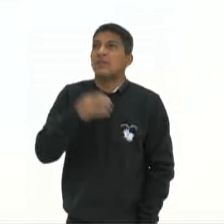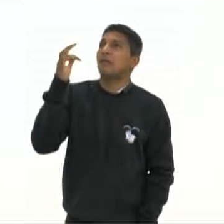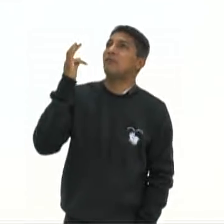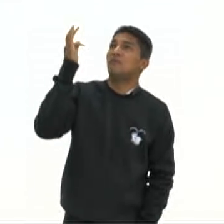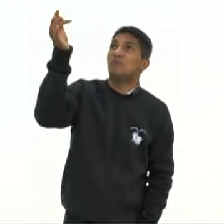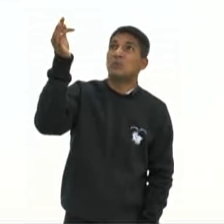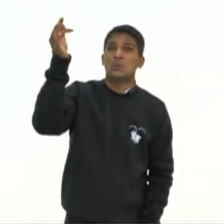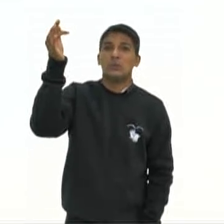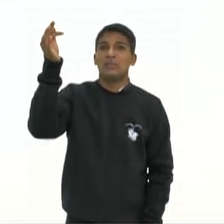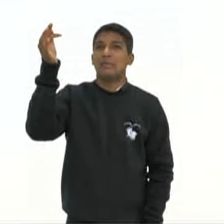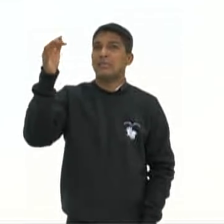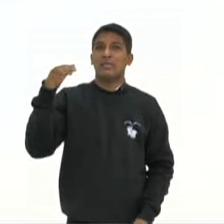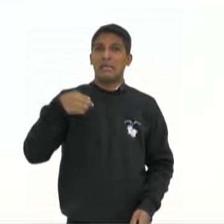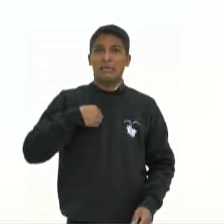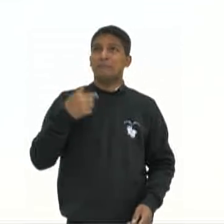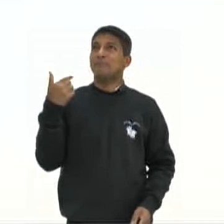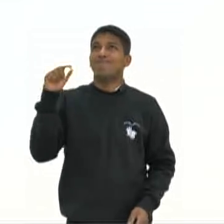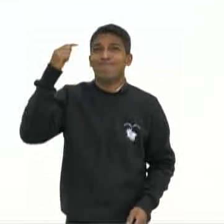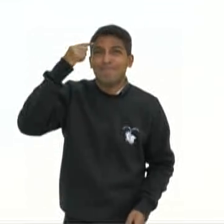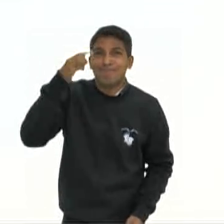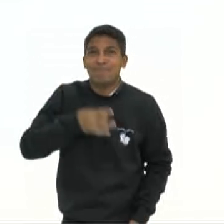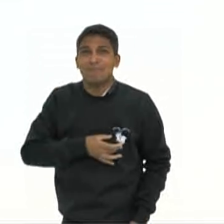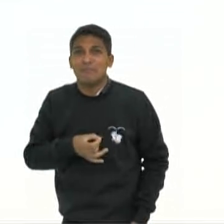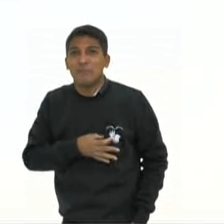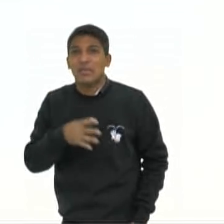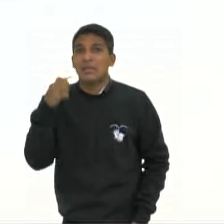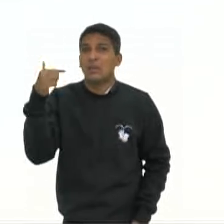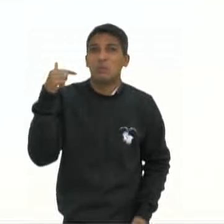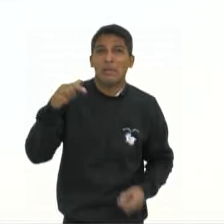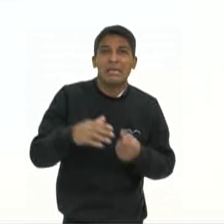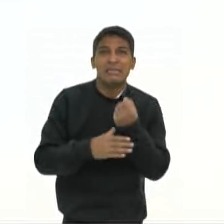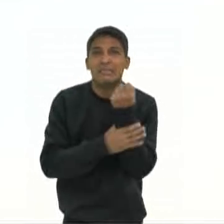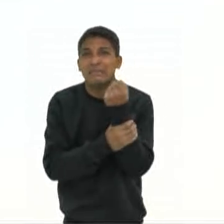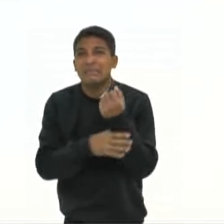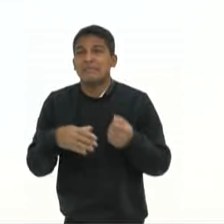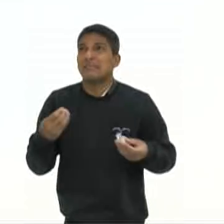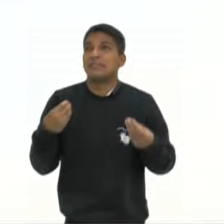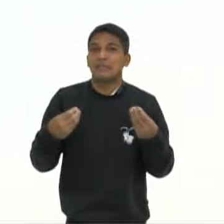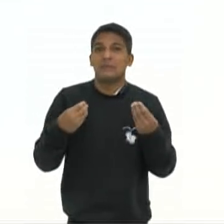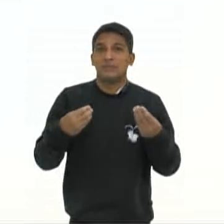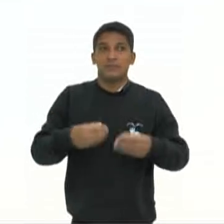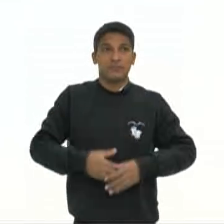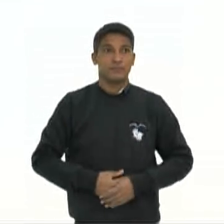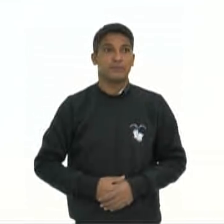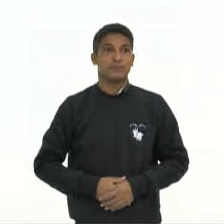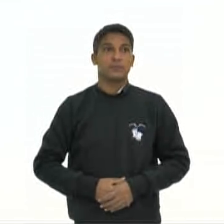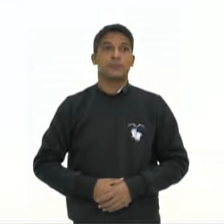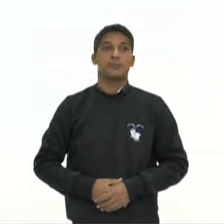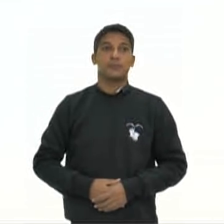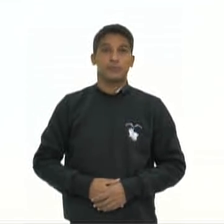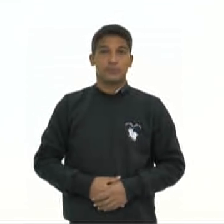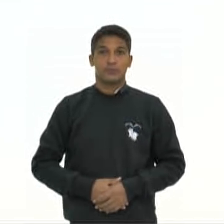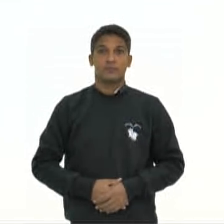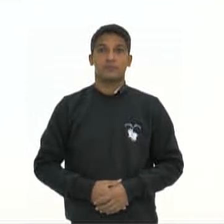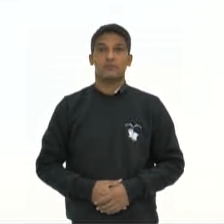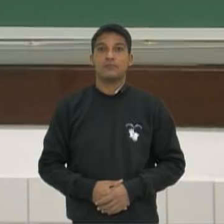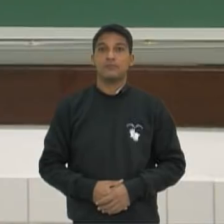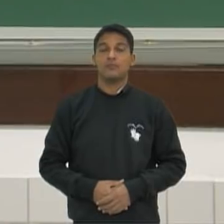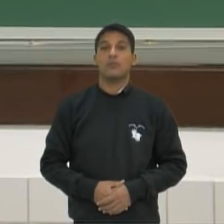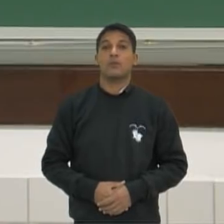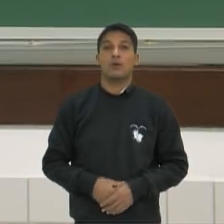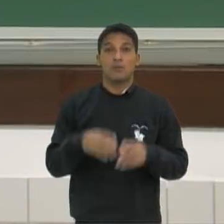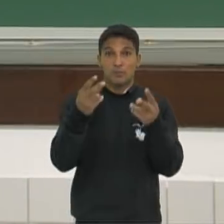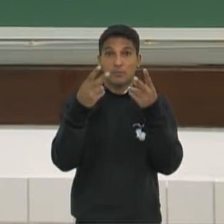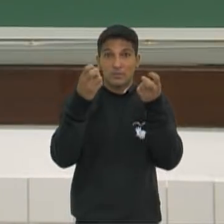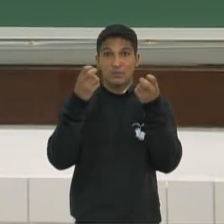para ninguém e que as boas obras e a boa conduta jamais garantem completamente. Então